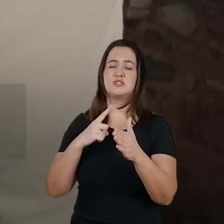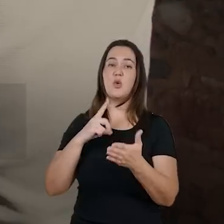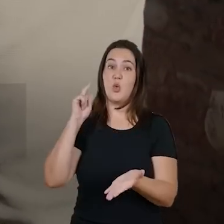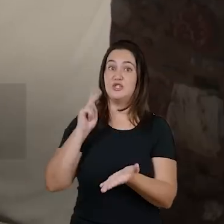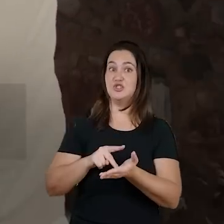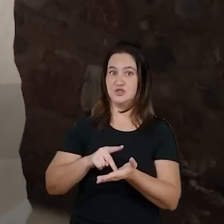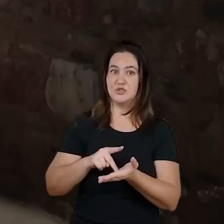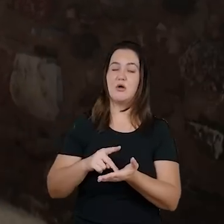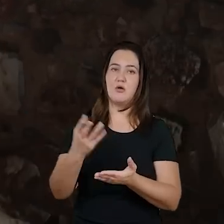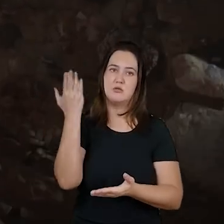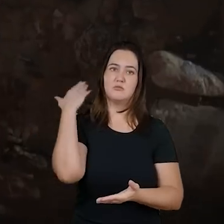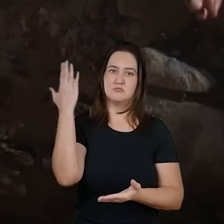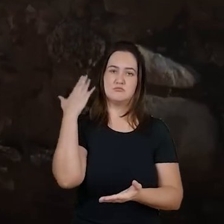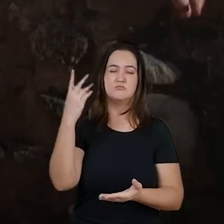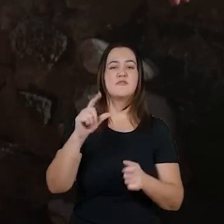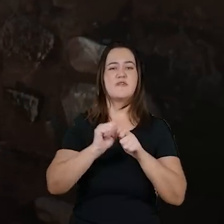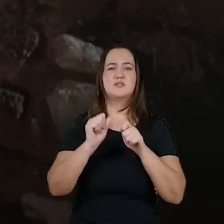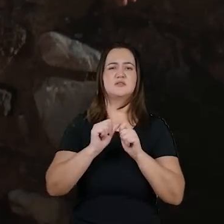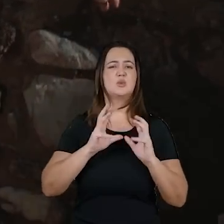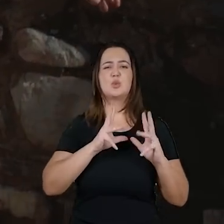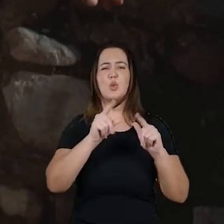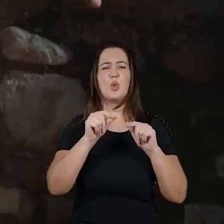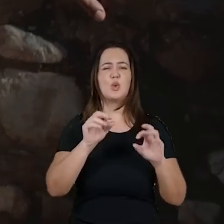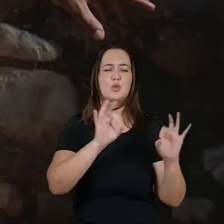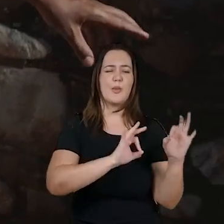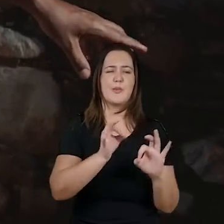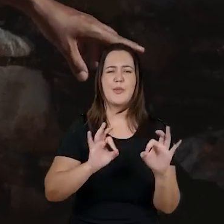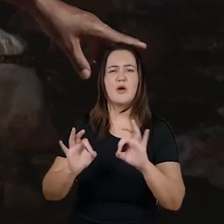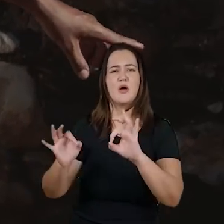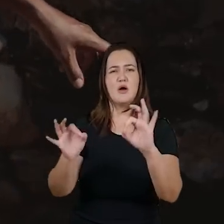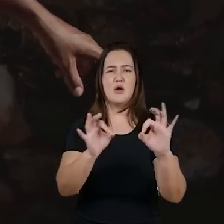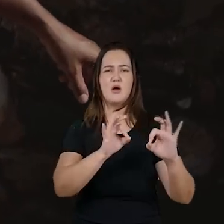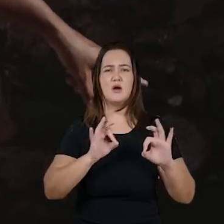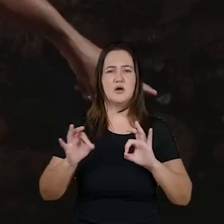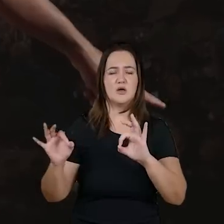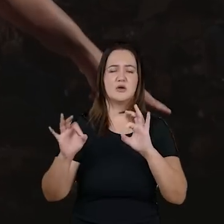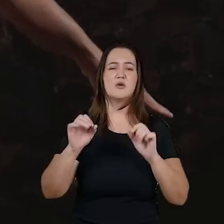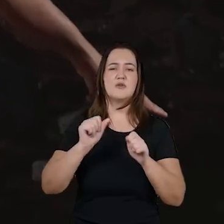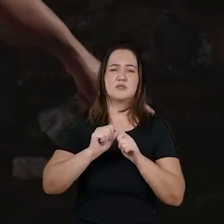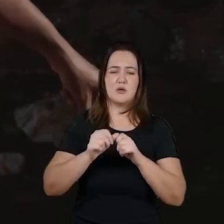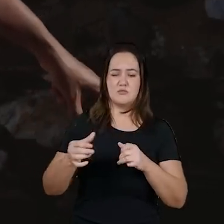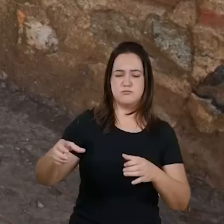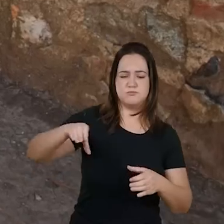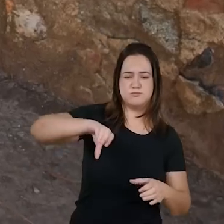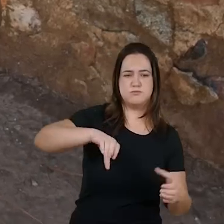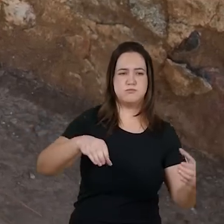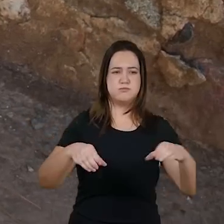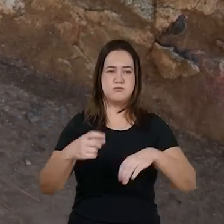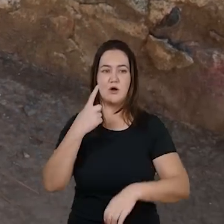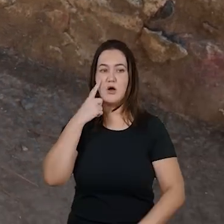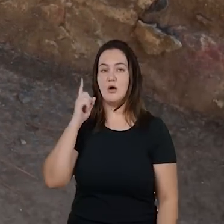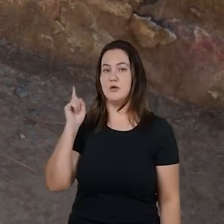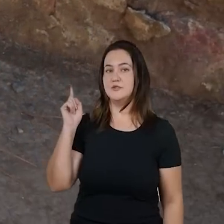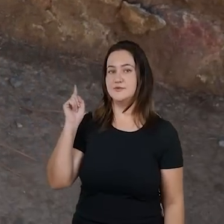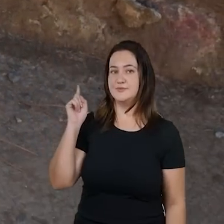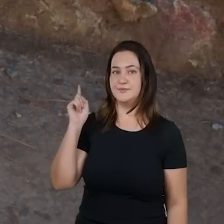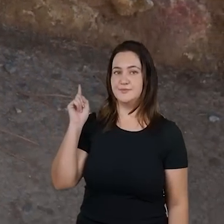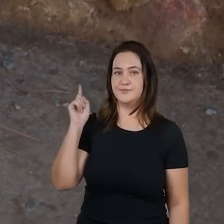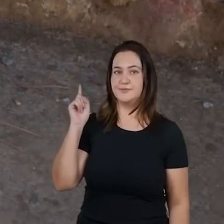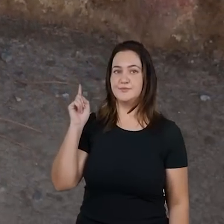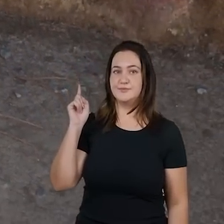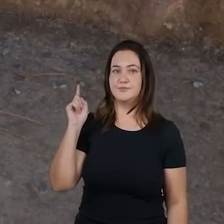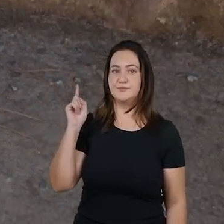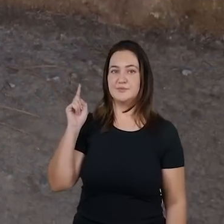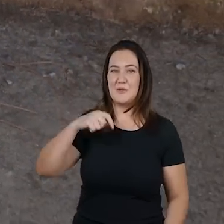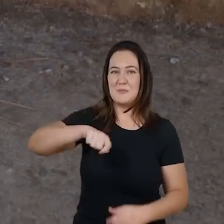originais, onde ele fazia todo o preparativo para preparar a tinta. O vaso está bem aqui atrás, de pedra, como você pode ver.